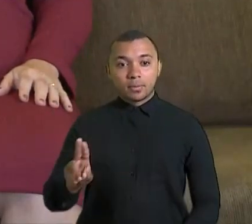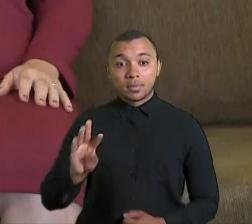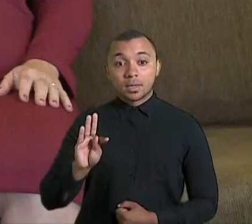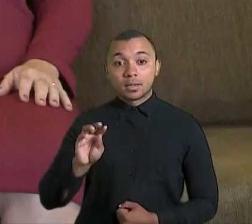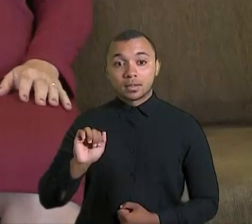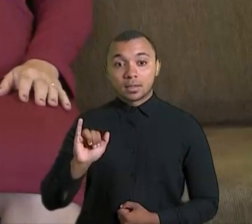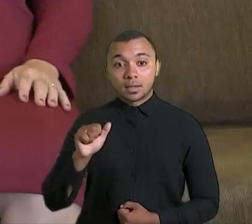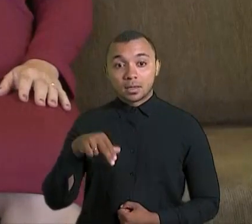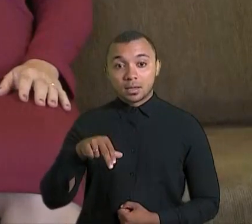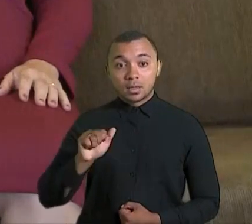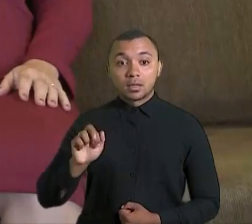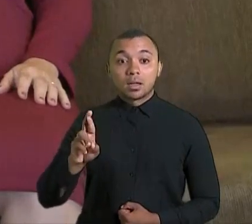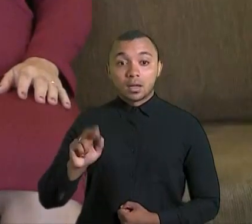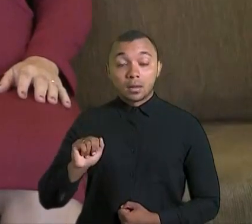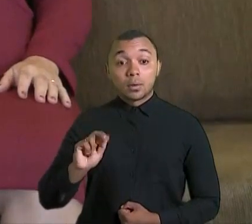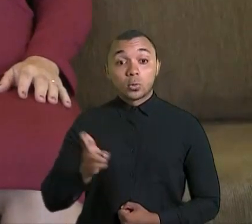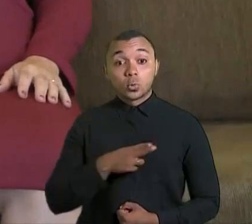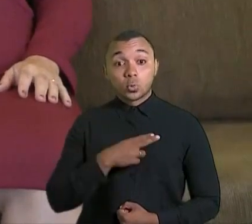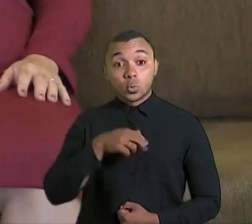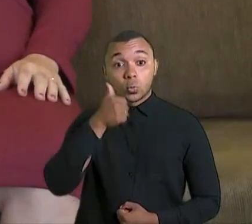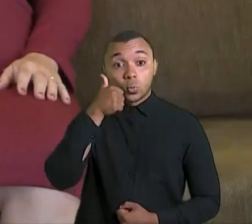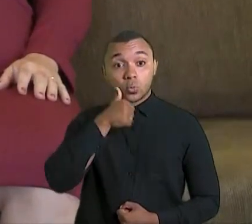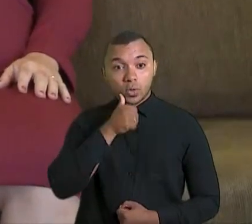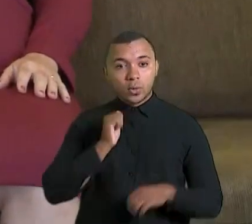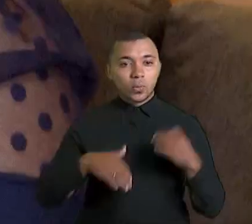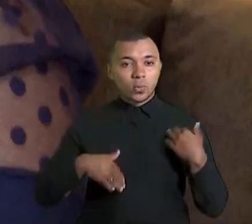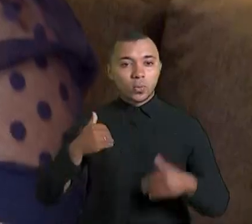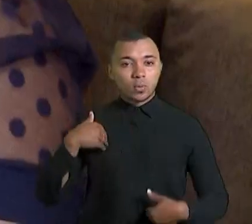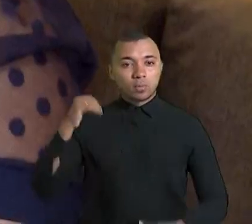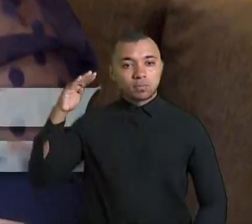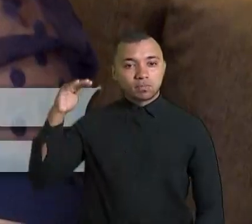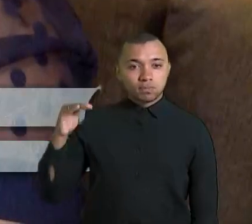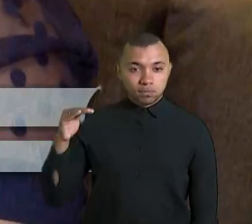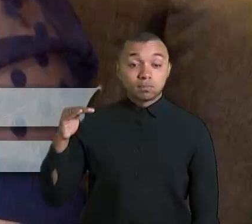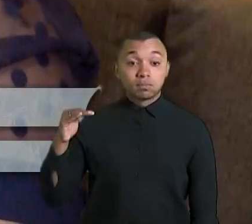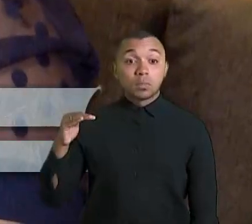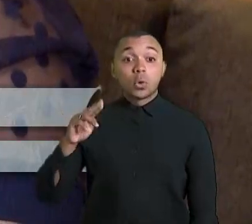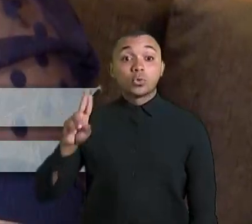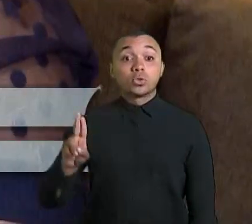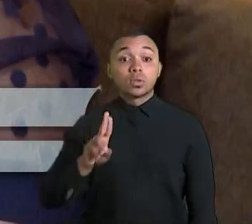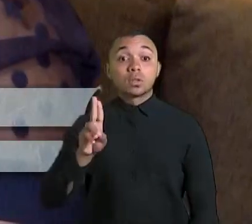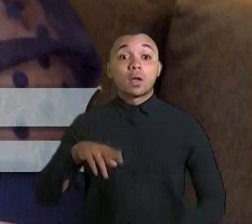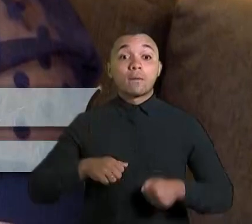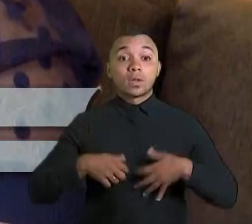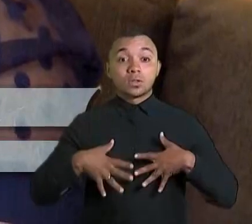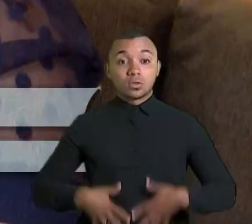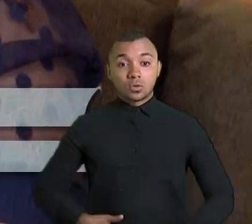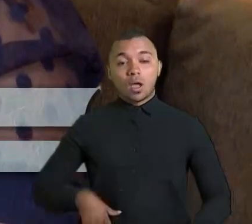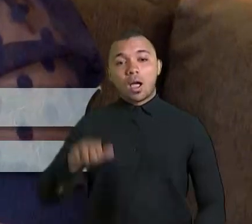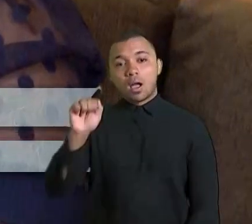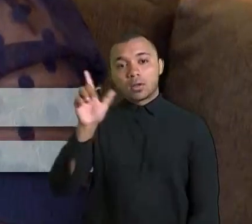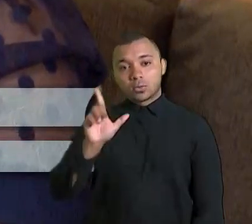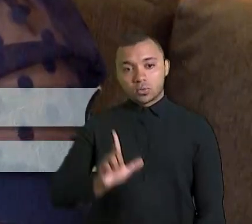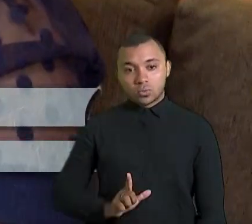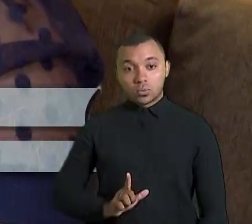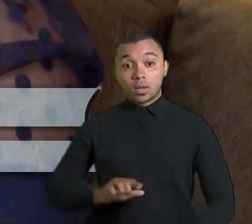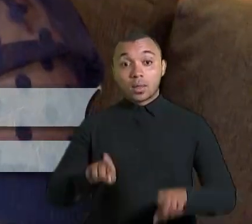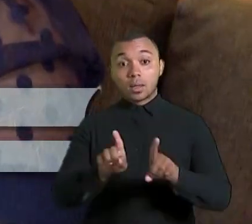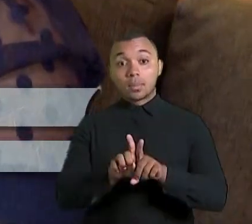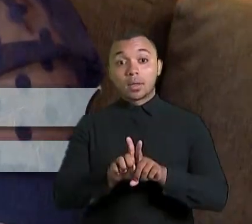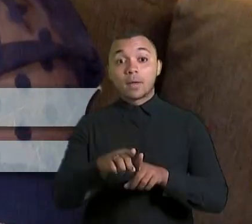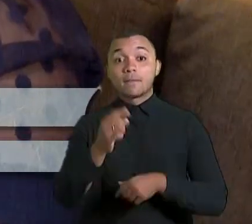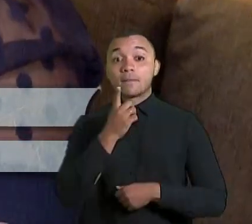Gomes. Sou uma mulher de estatura mediana. Estou trajando um vestido azul escuro, tenho cabelos